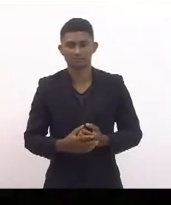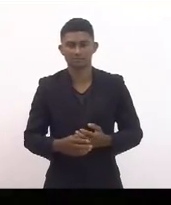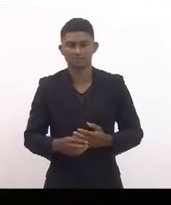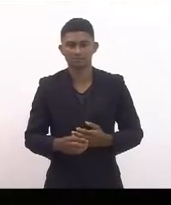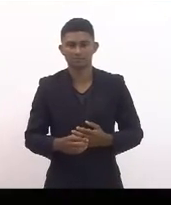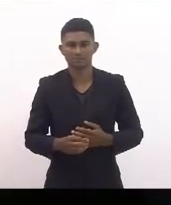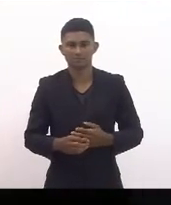a